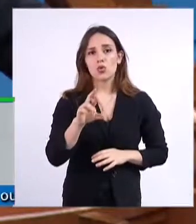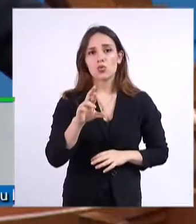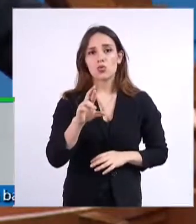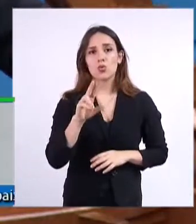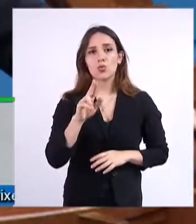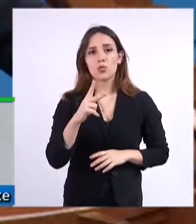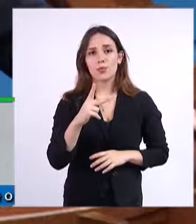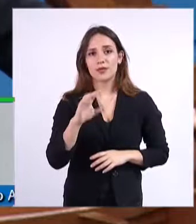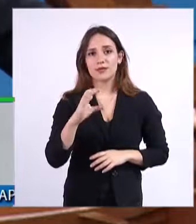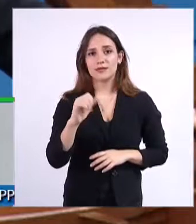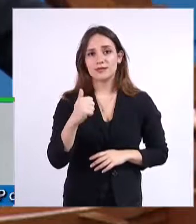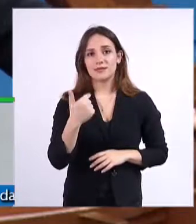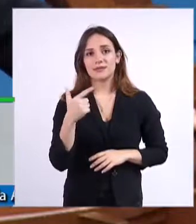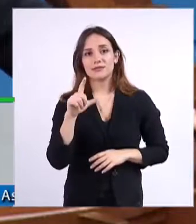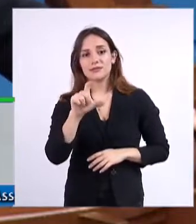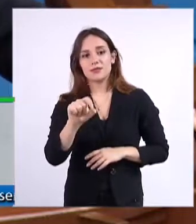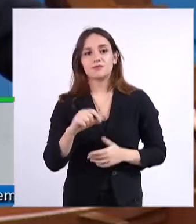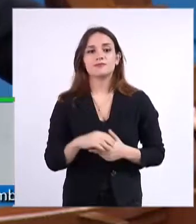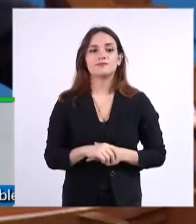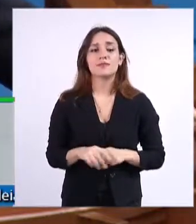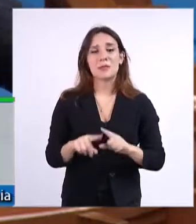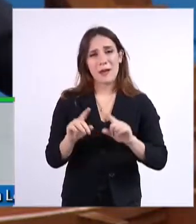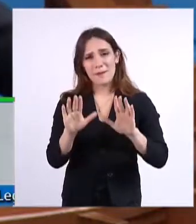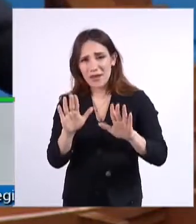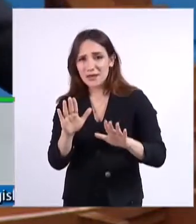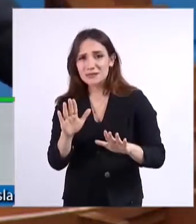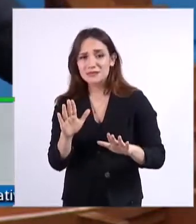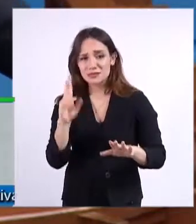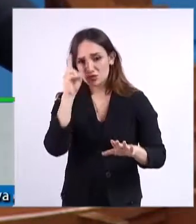Mas a história não para por aí.